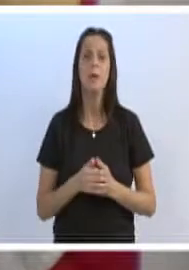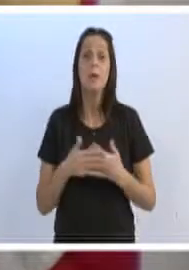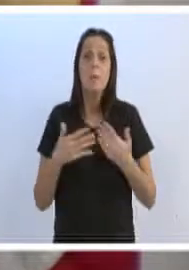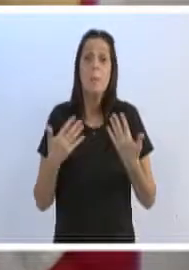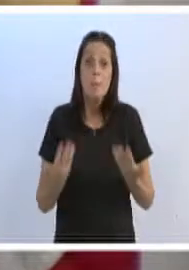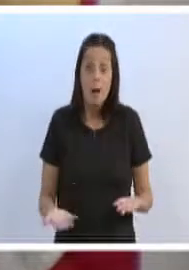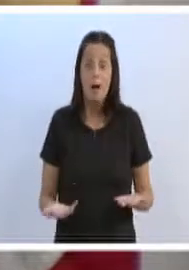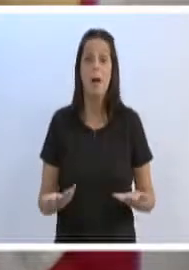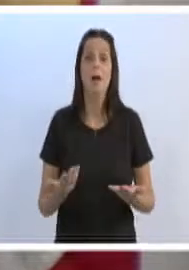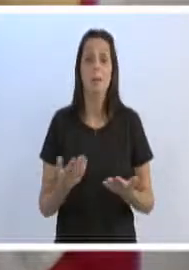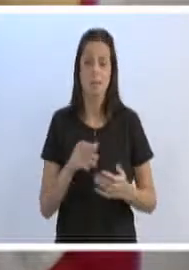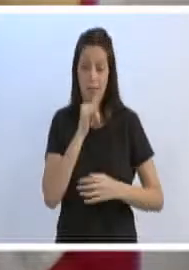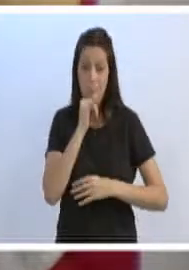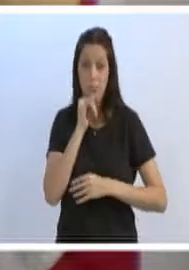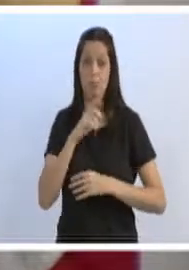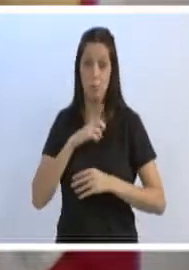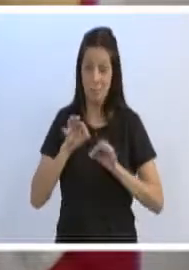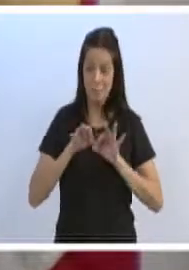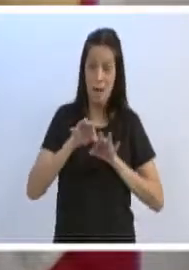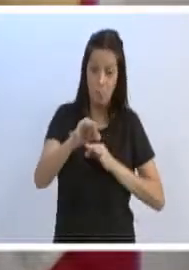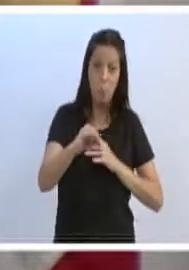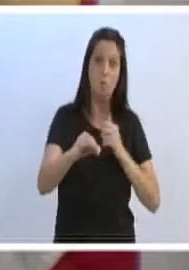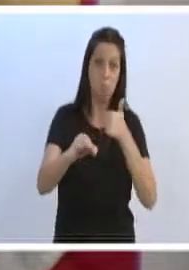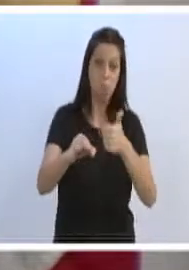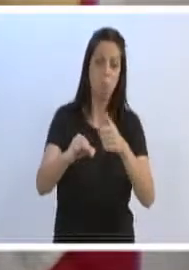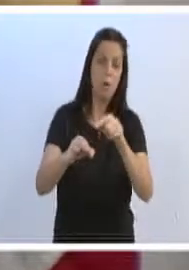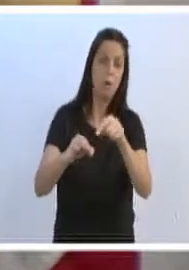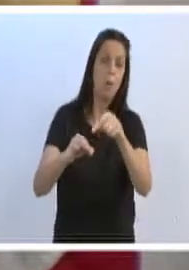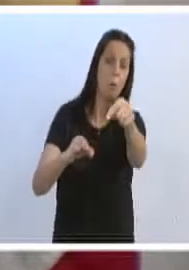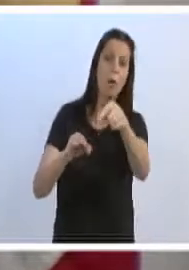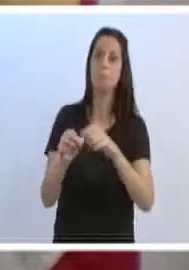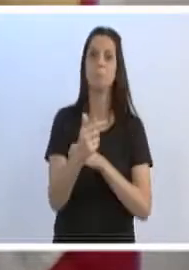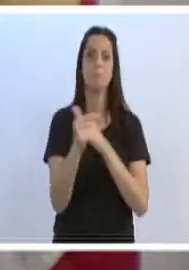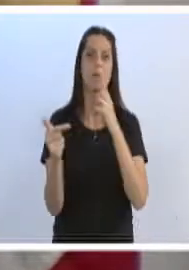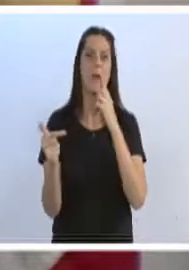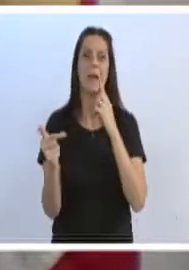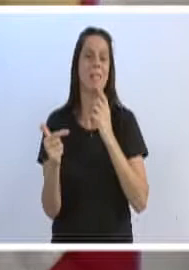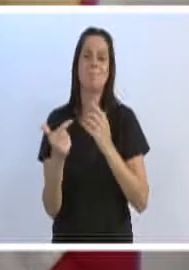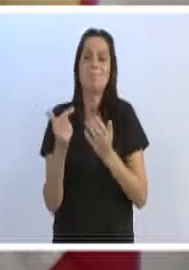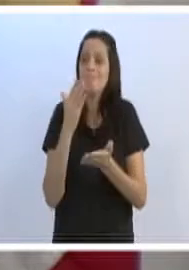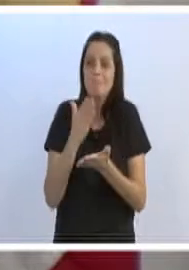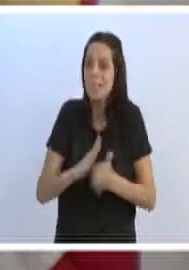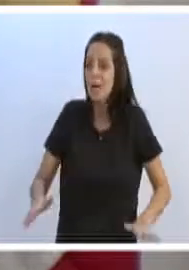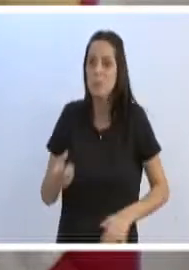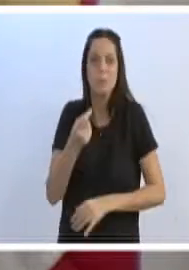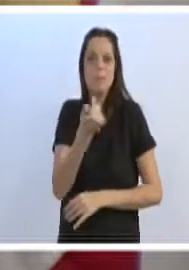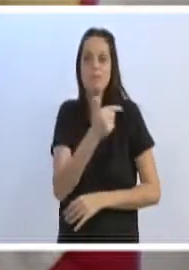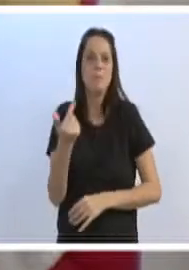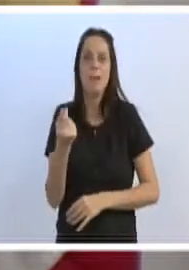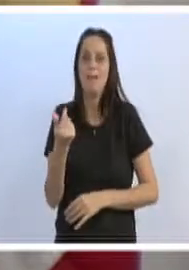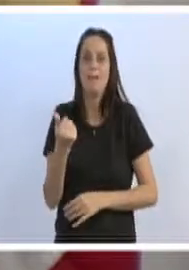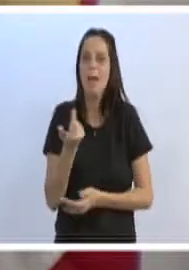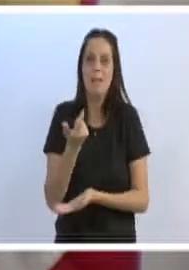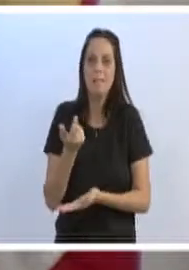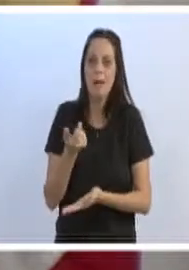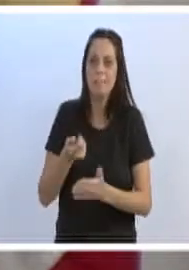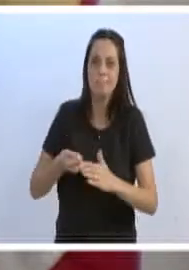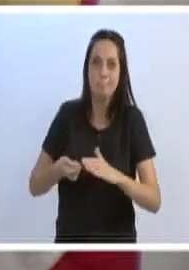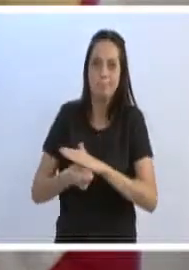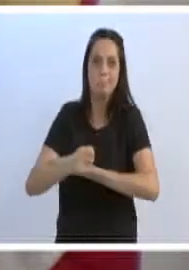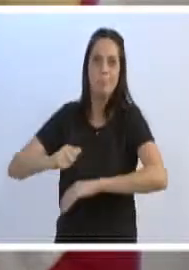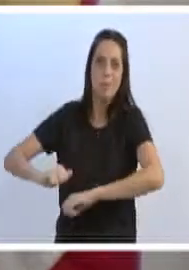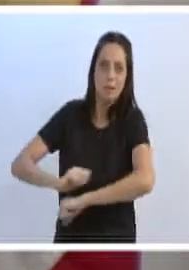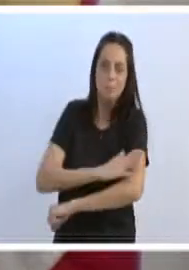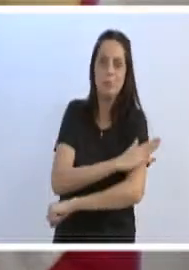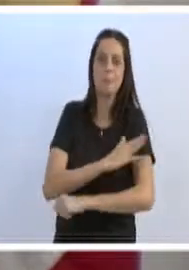demais quase 13 quilômetros está sem recurso garantido está sem viabilização do processo